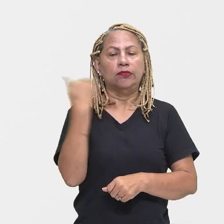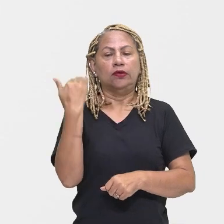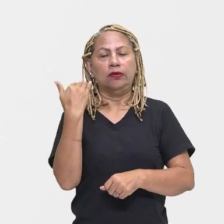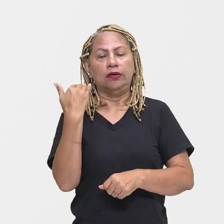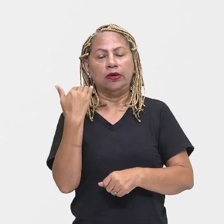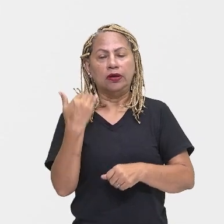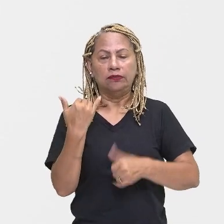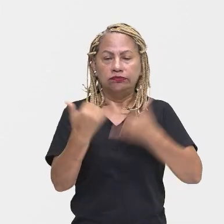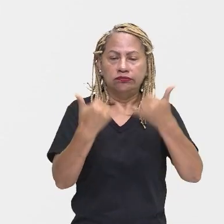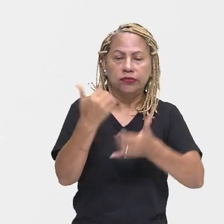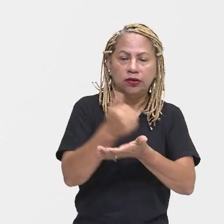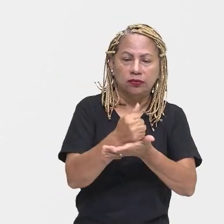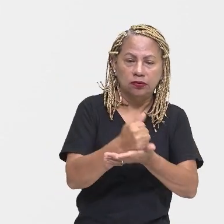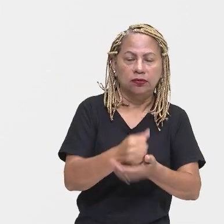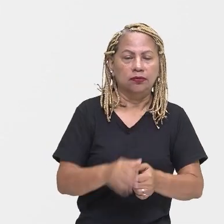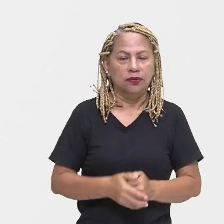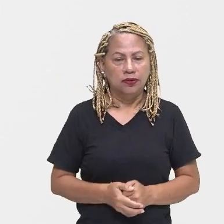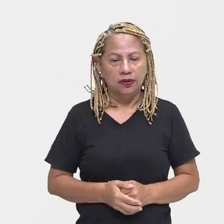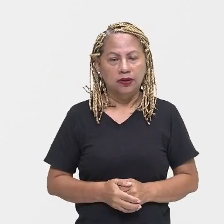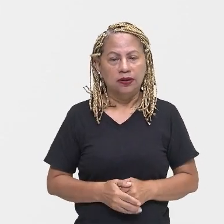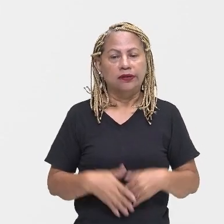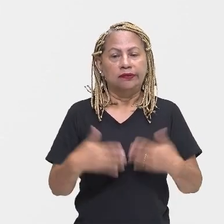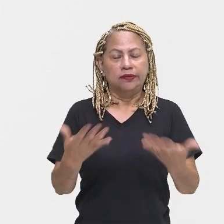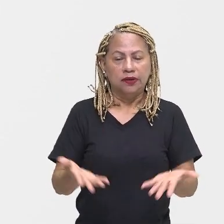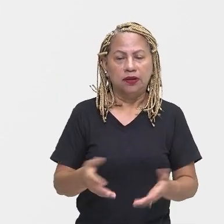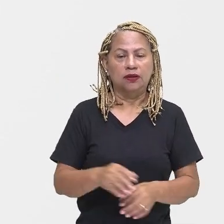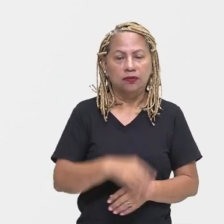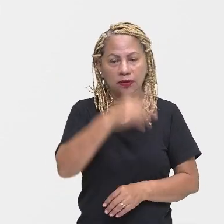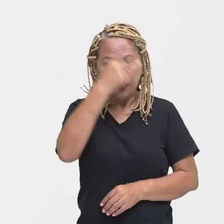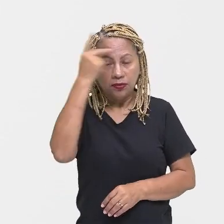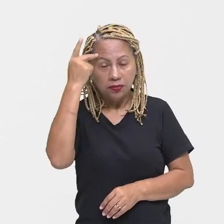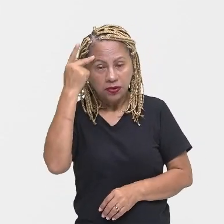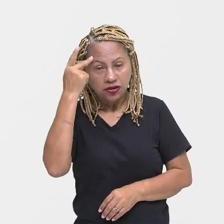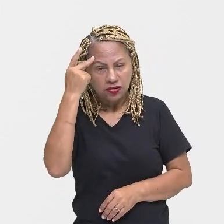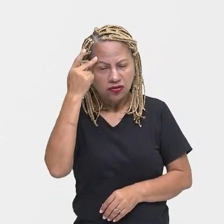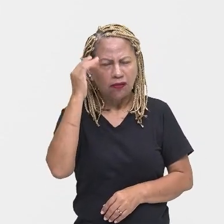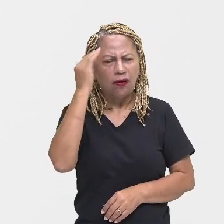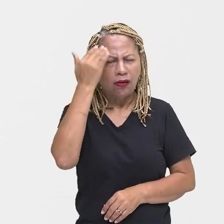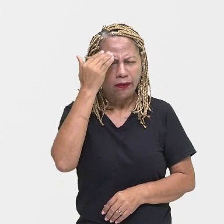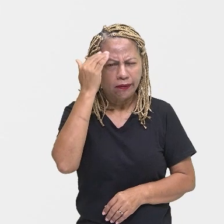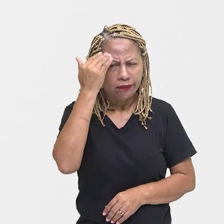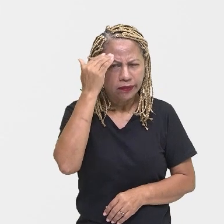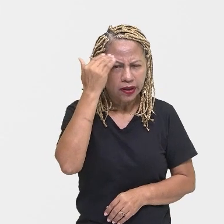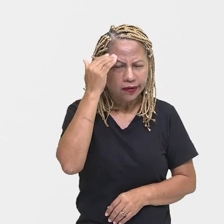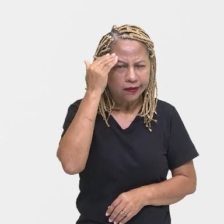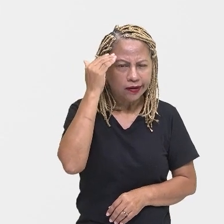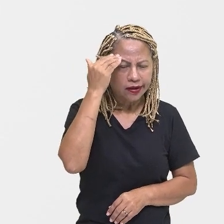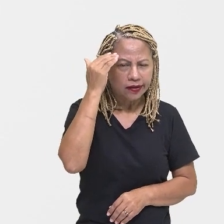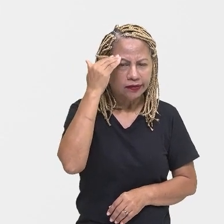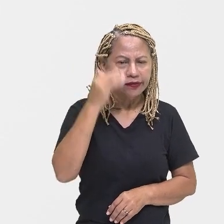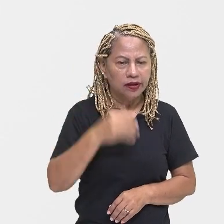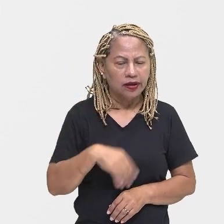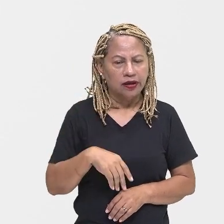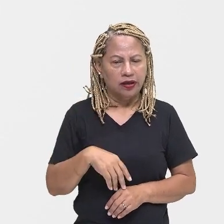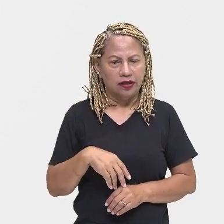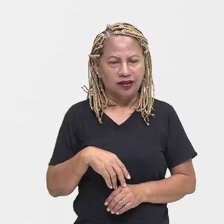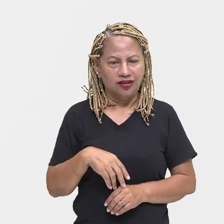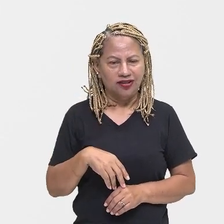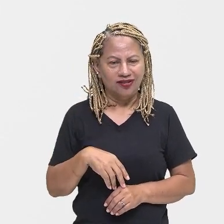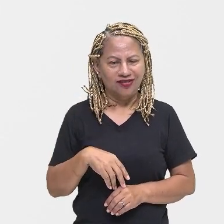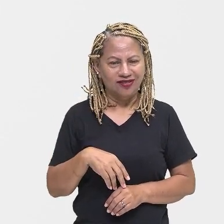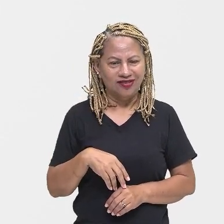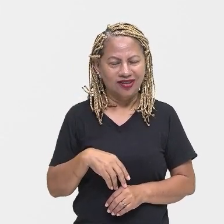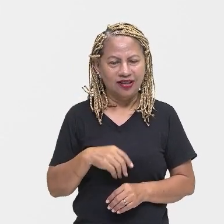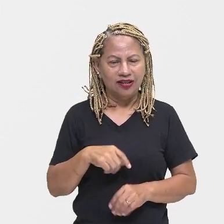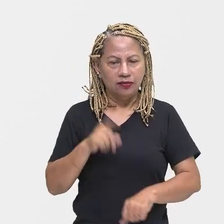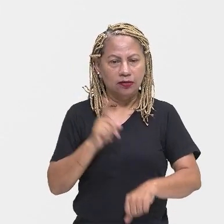leitor, né? É alguém que compreende os elementos comunicativos fornecidos pelo jogo e que tira proveito disso